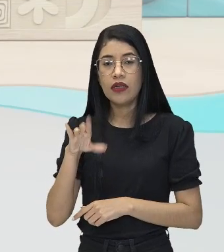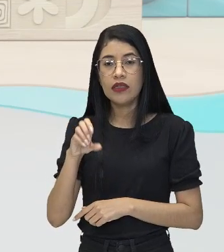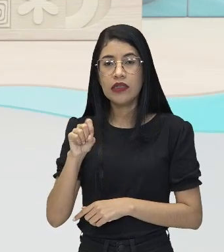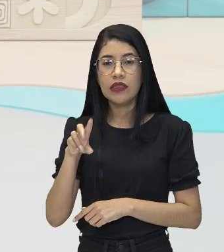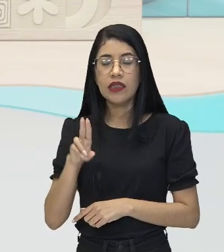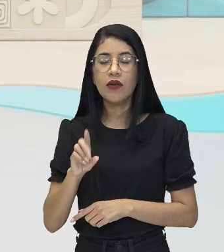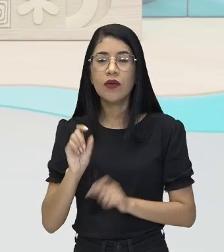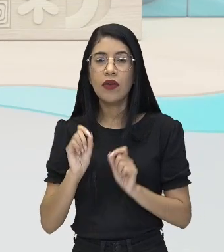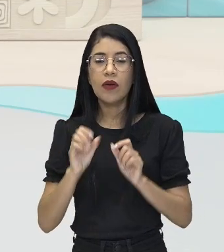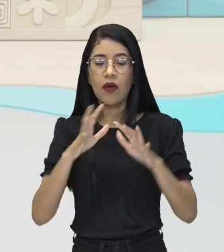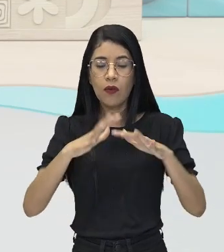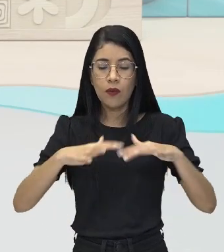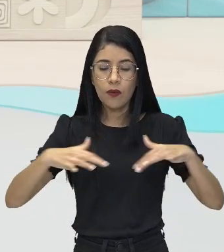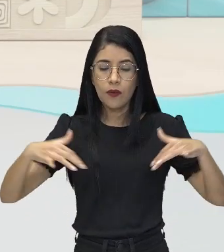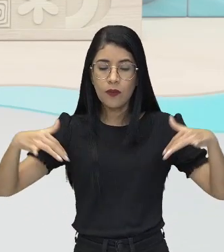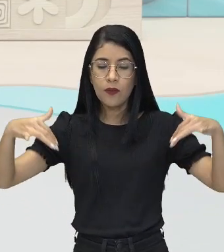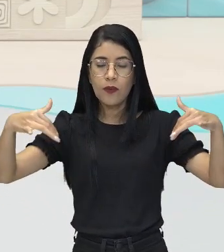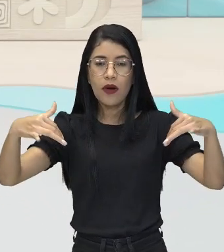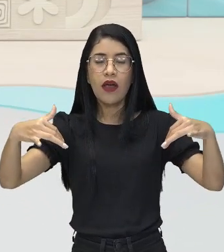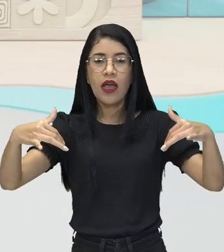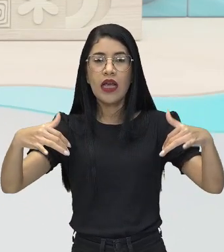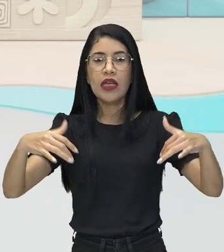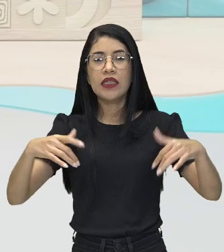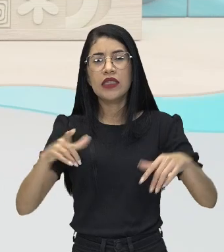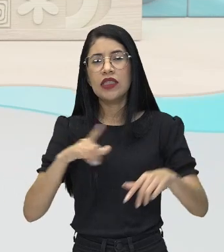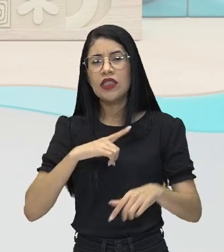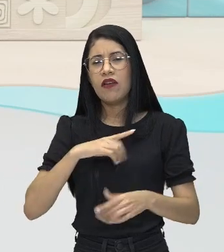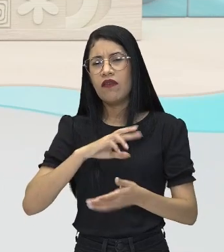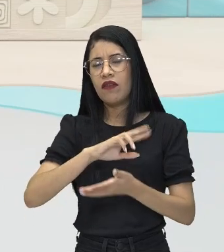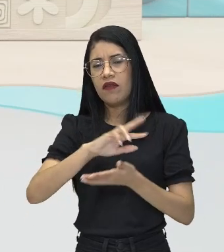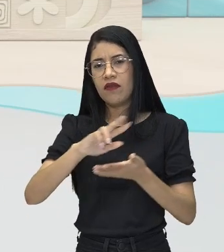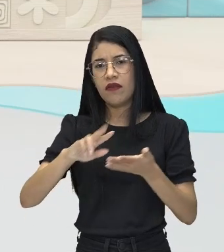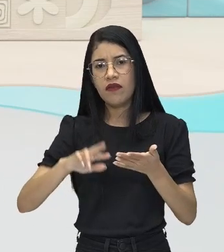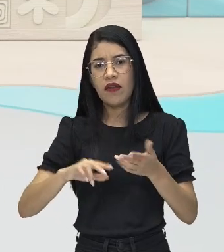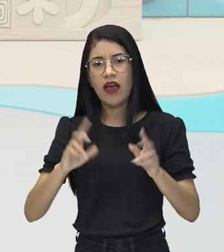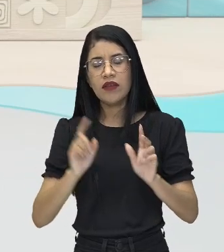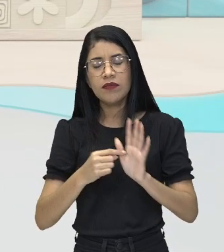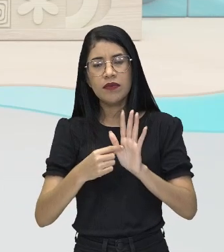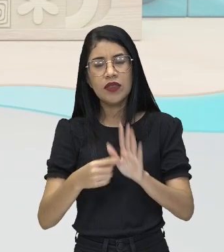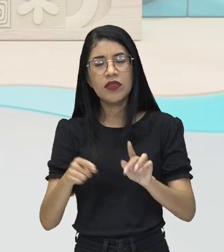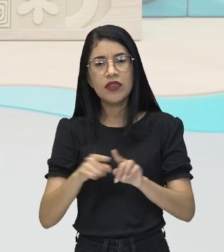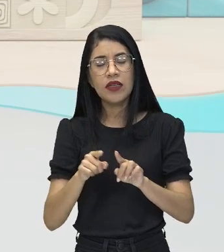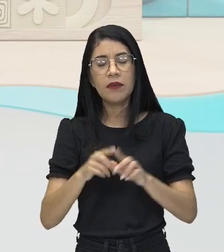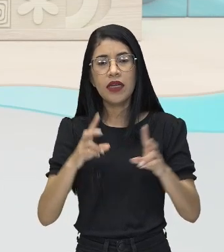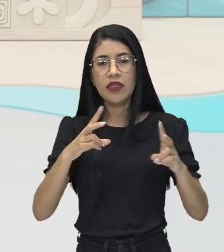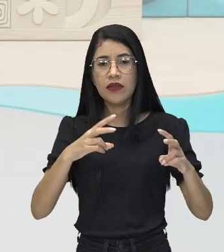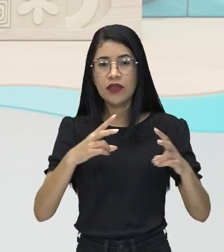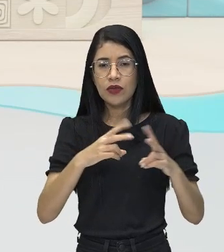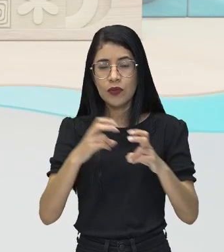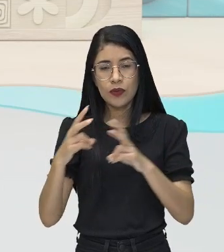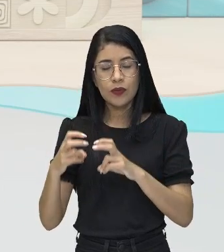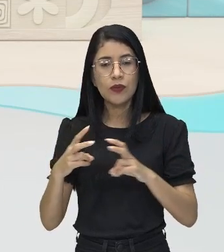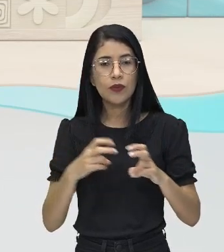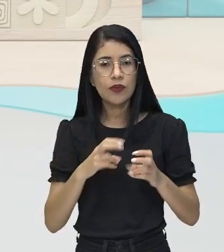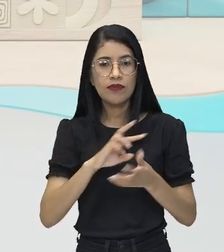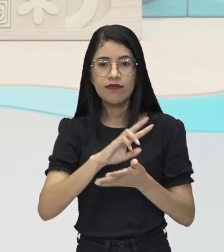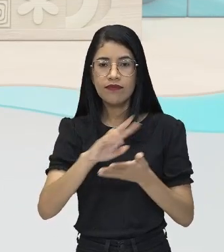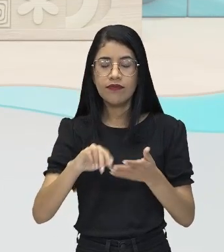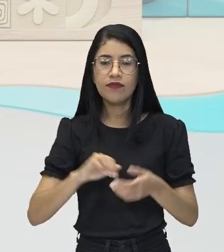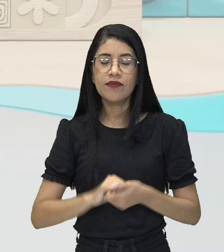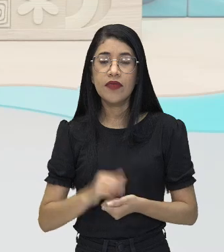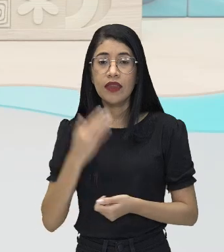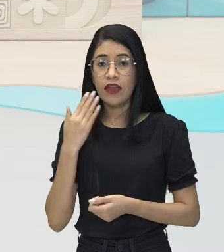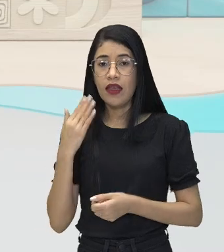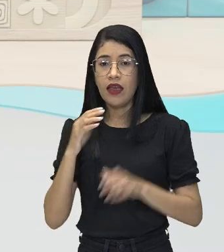um anfiteatro, onde acontecia tanto as apresentações como as lutas que nós vimos. E aqui eles são